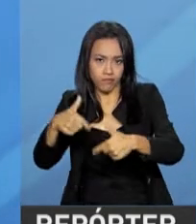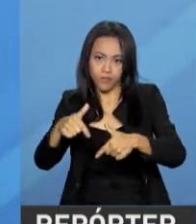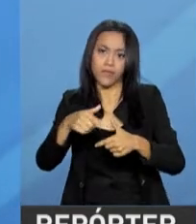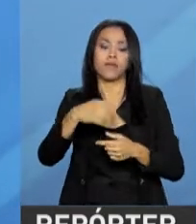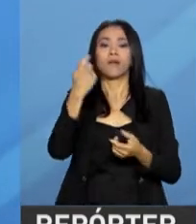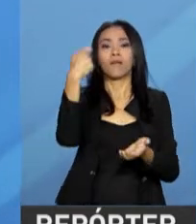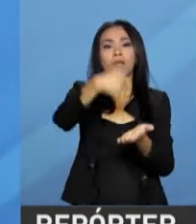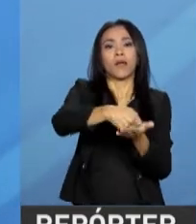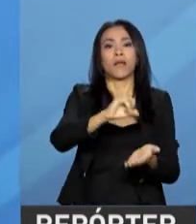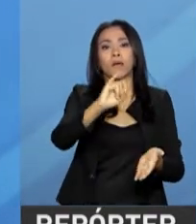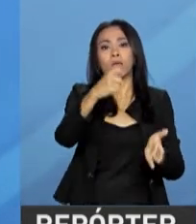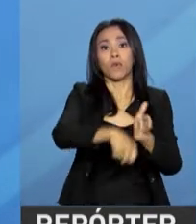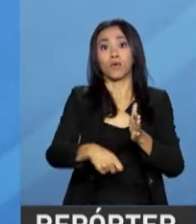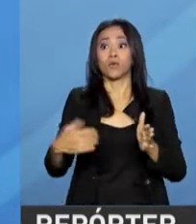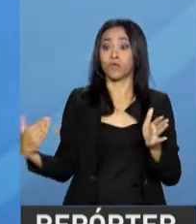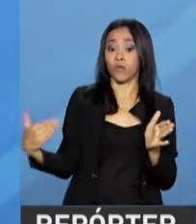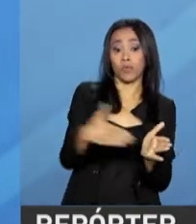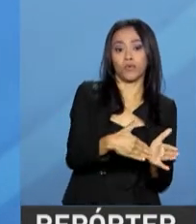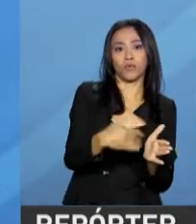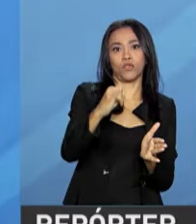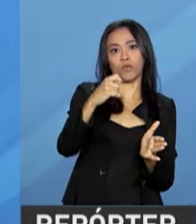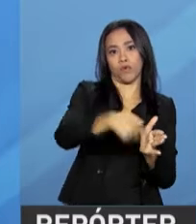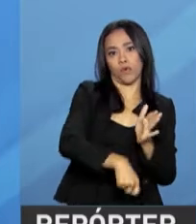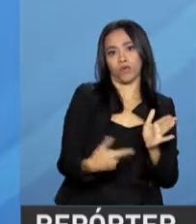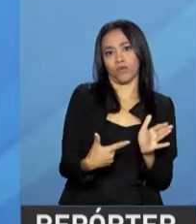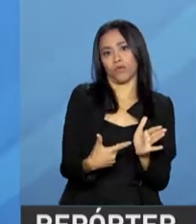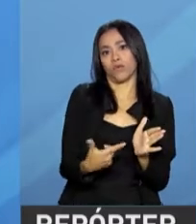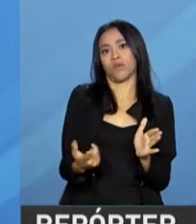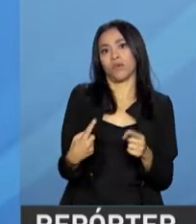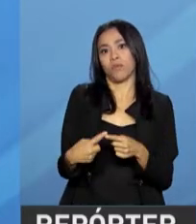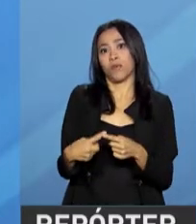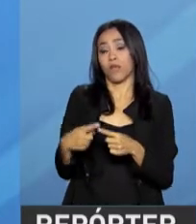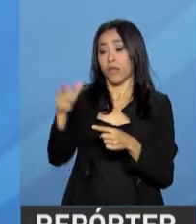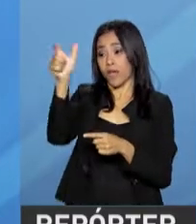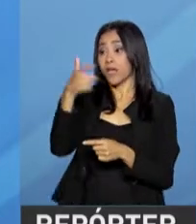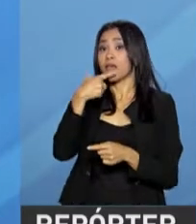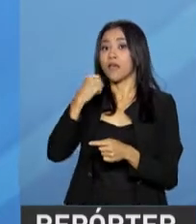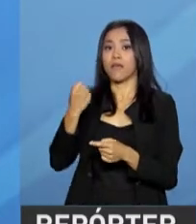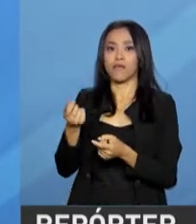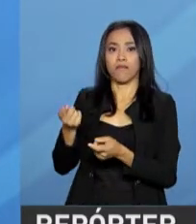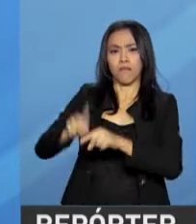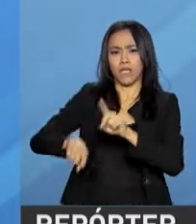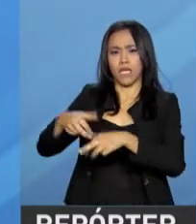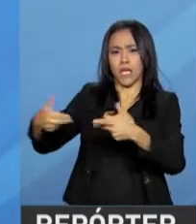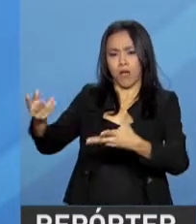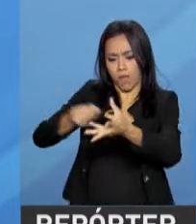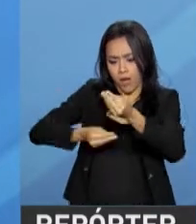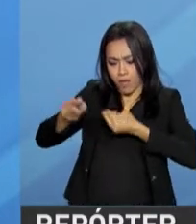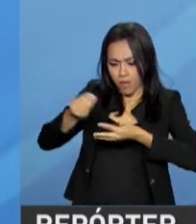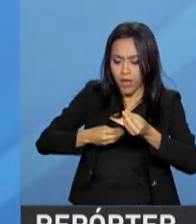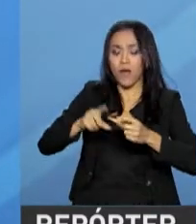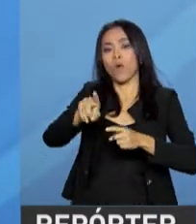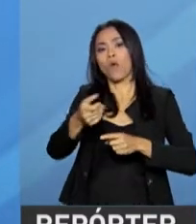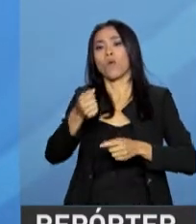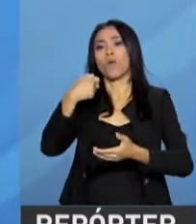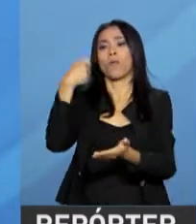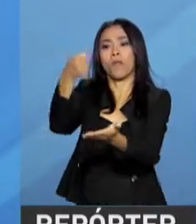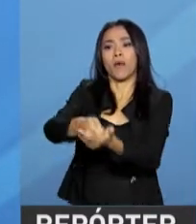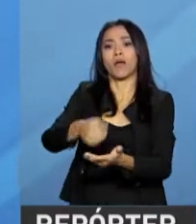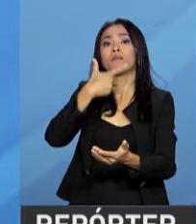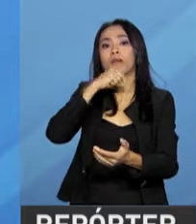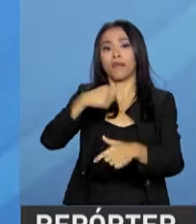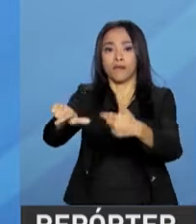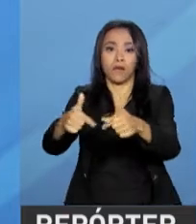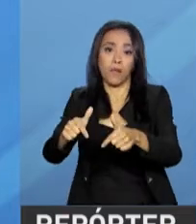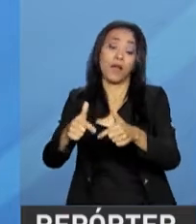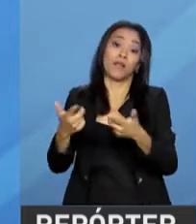imposto ficou por último porque o fornecedor o trabalhador o impediria de continuar e esse é um ato